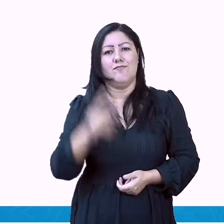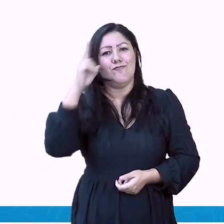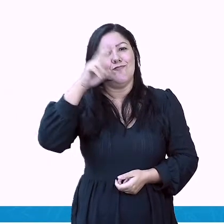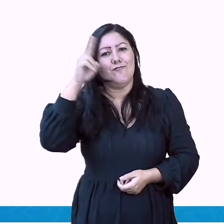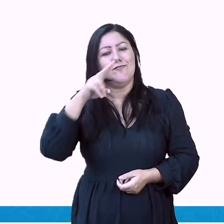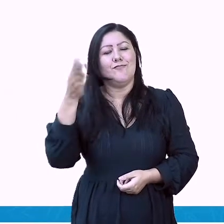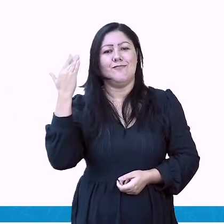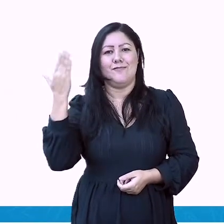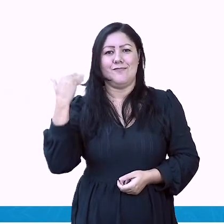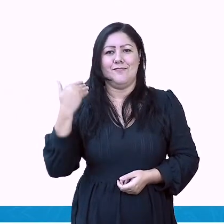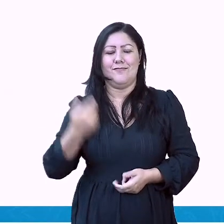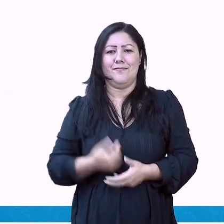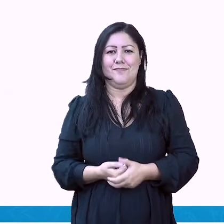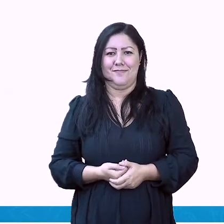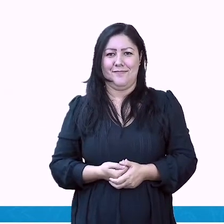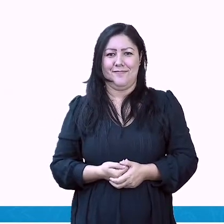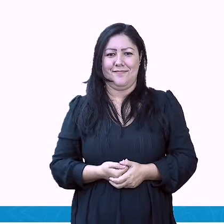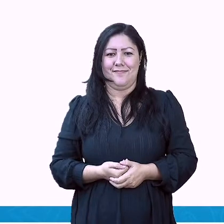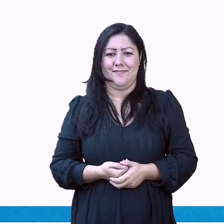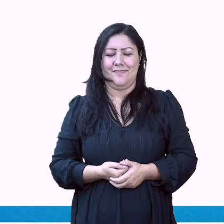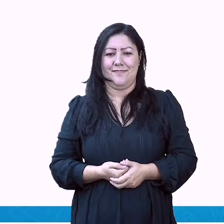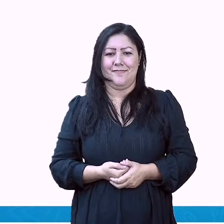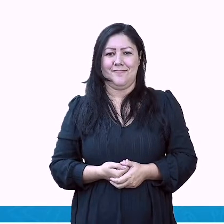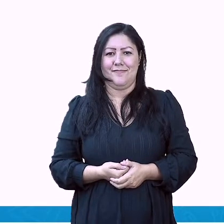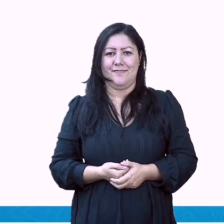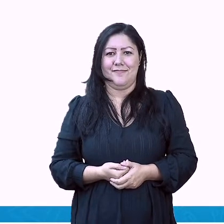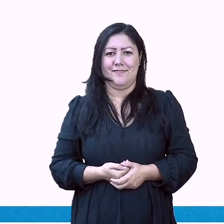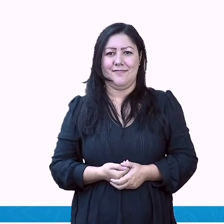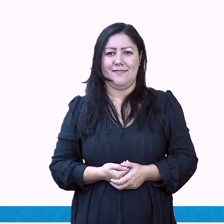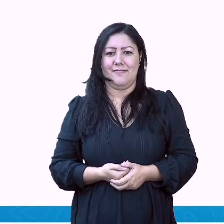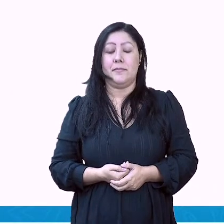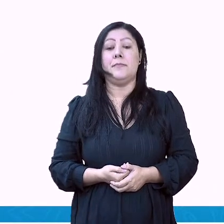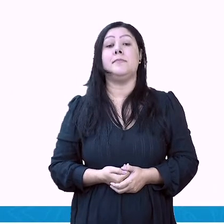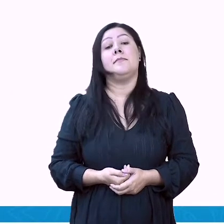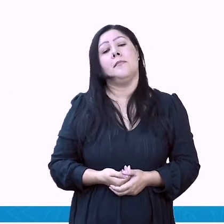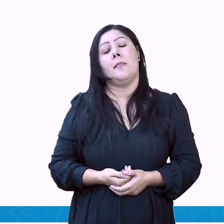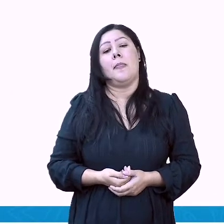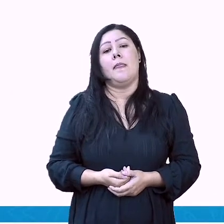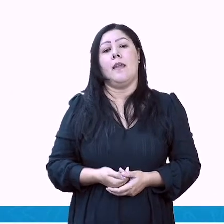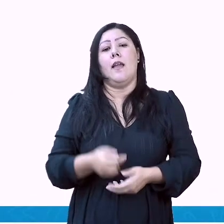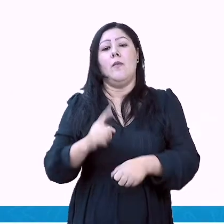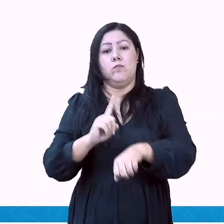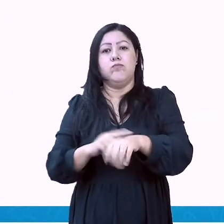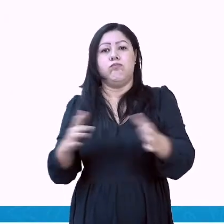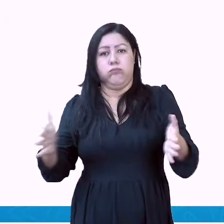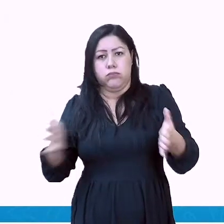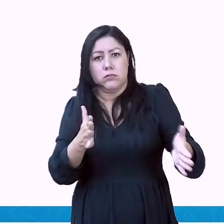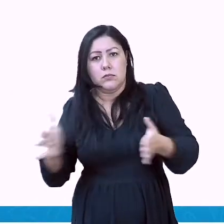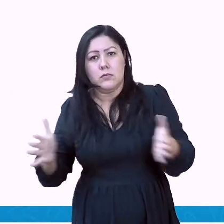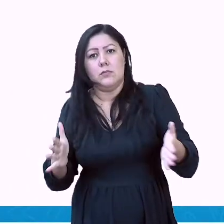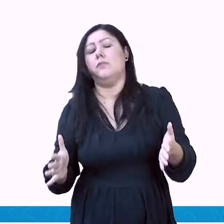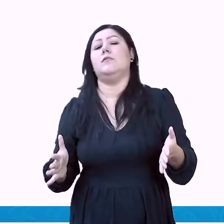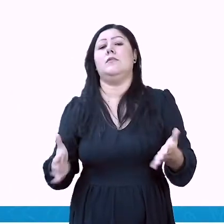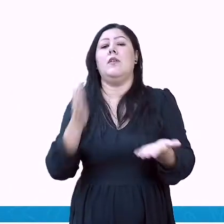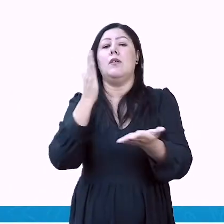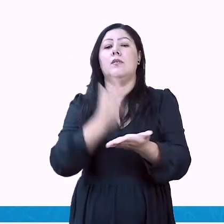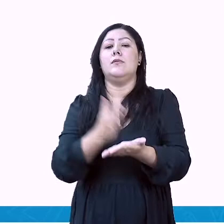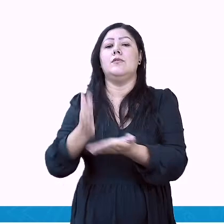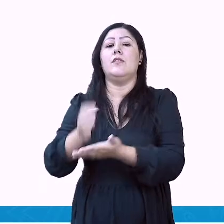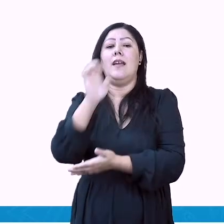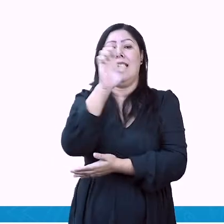história. Ok? Então, esse tempo, ele foi dividido em